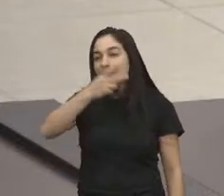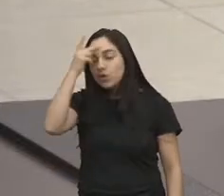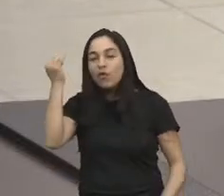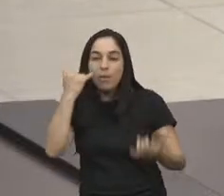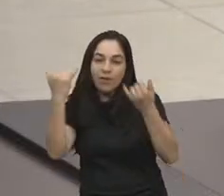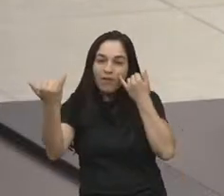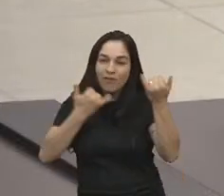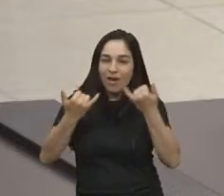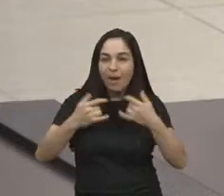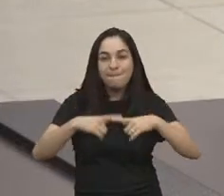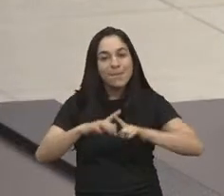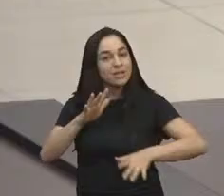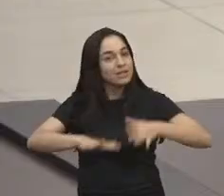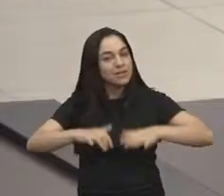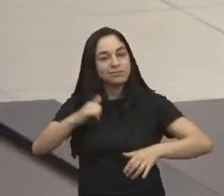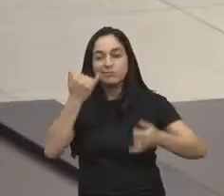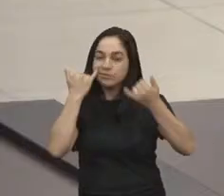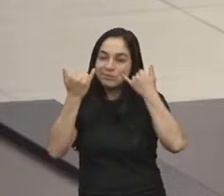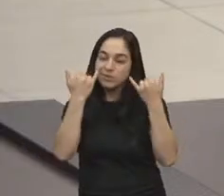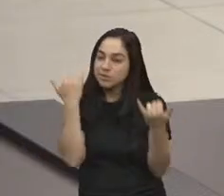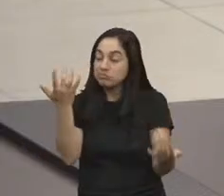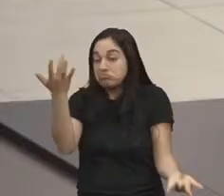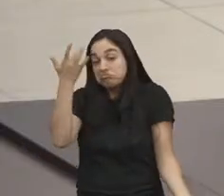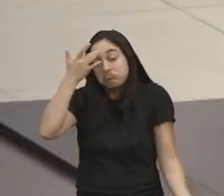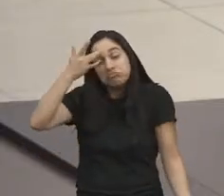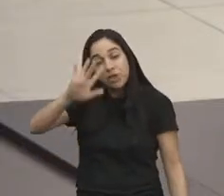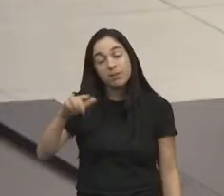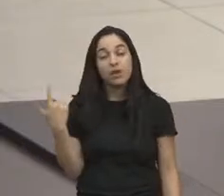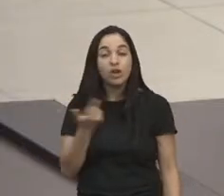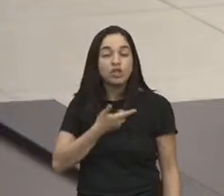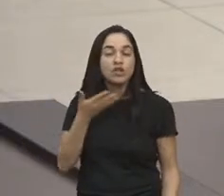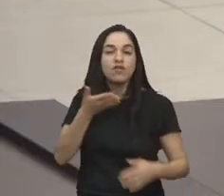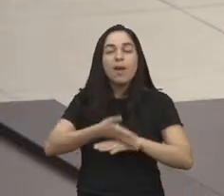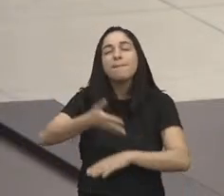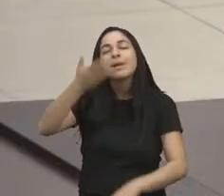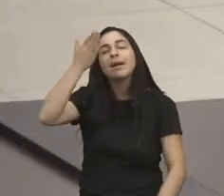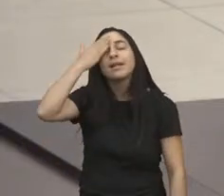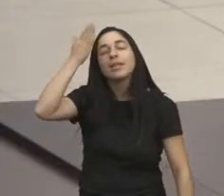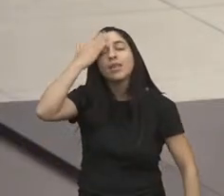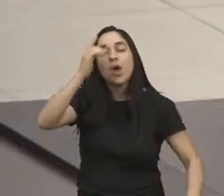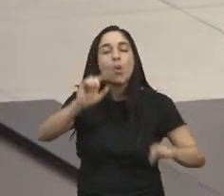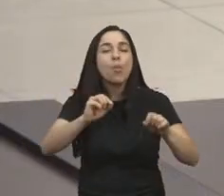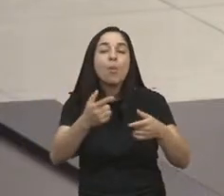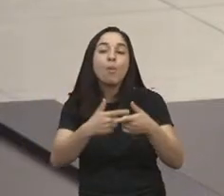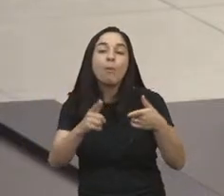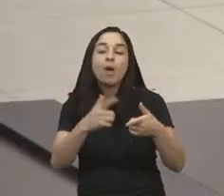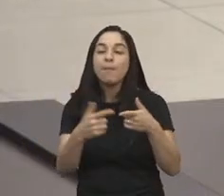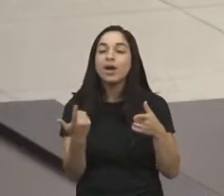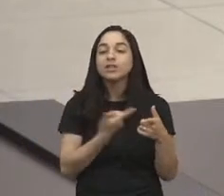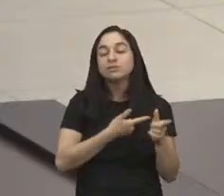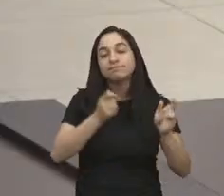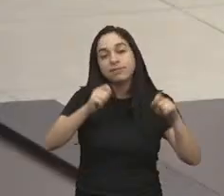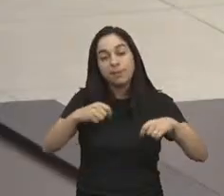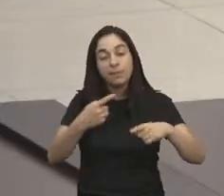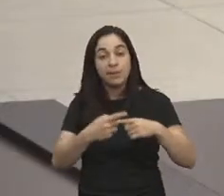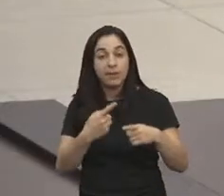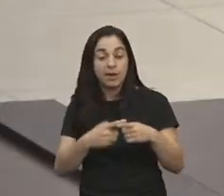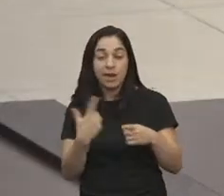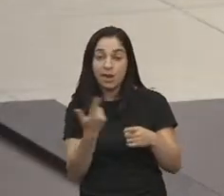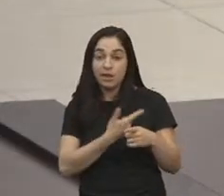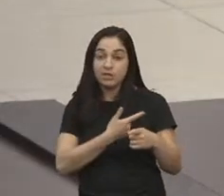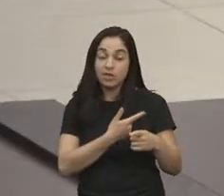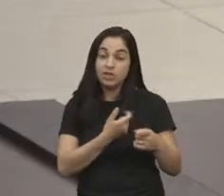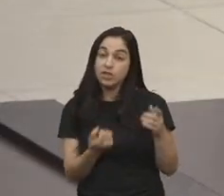gente veio para poder ouvir vocês, né? Entender qual é o anseio, porque eu acho que foi movimentado para